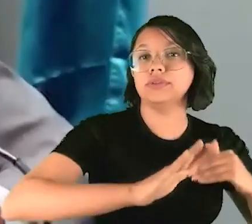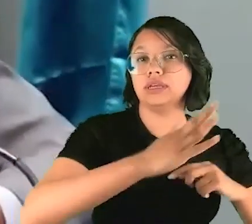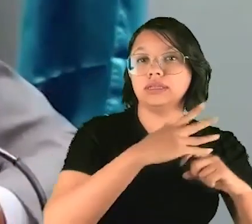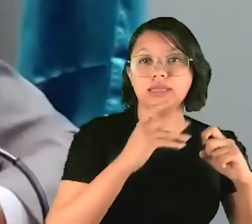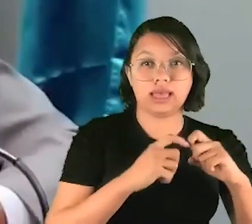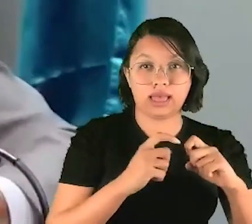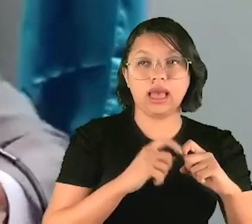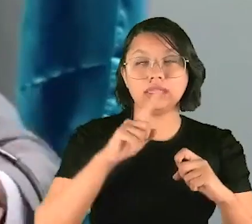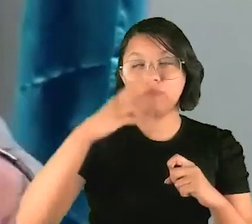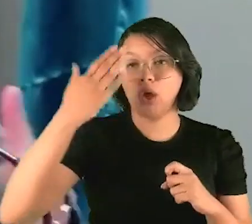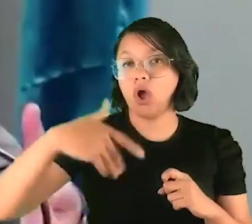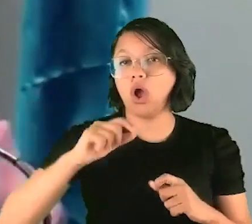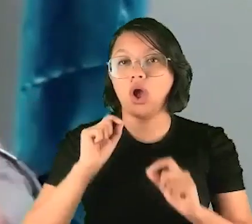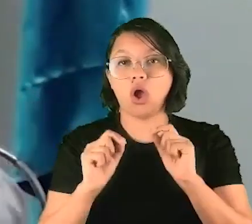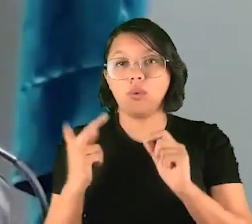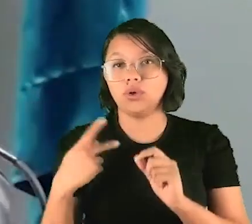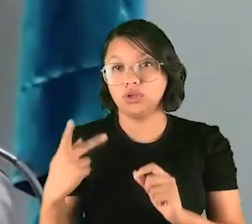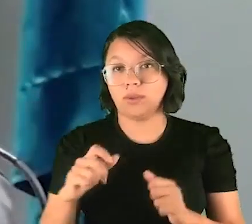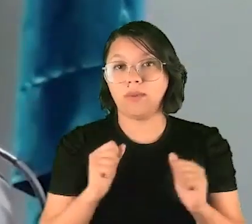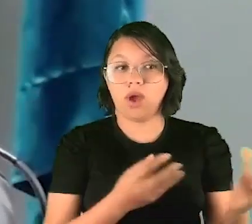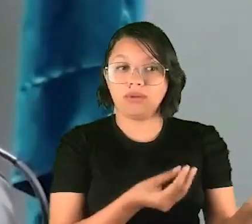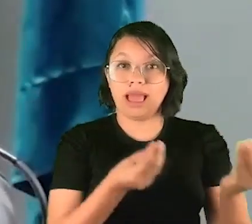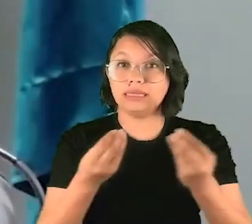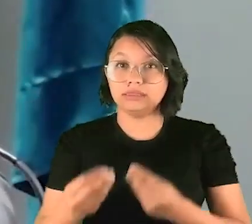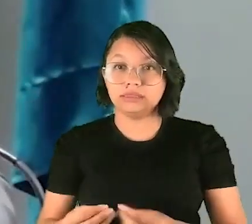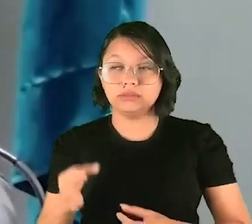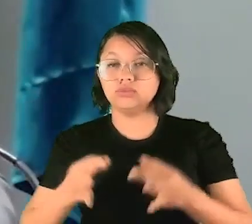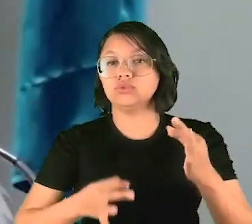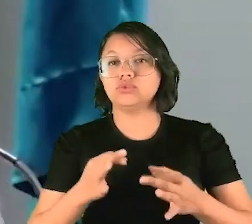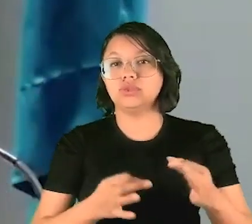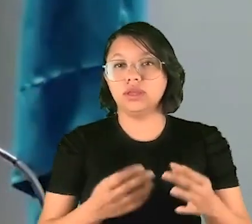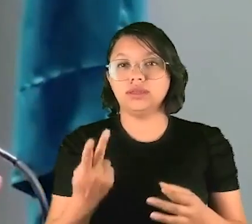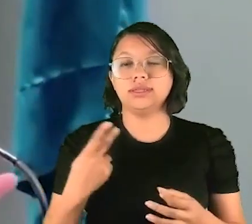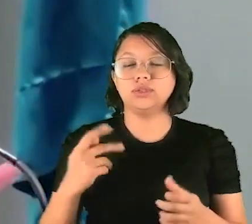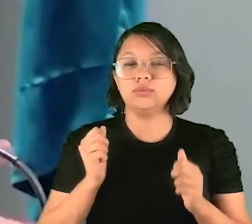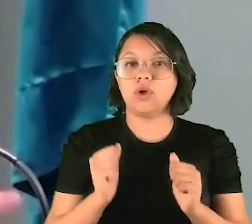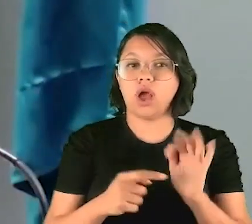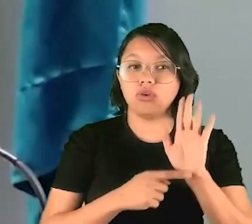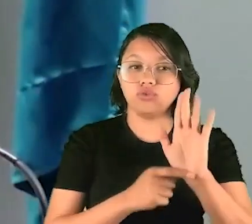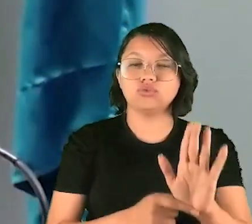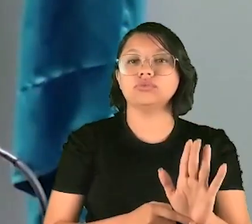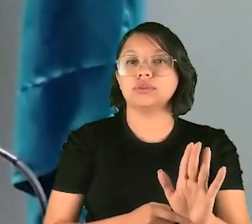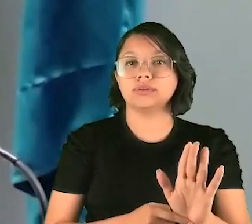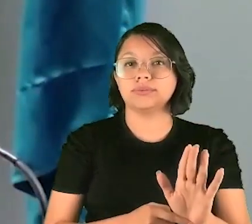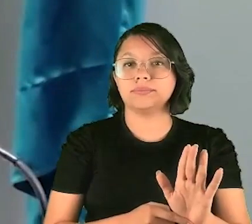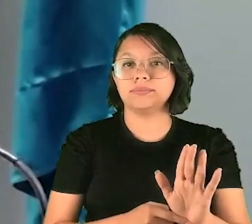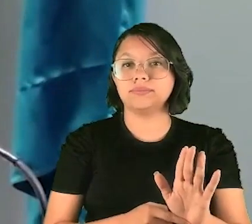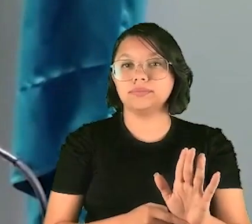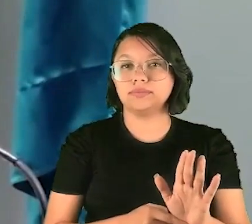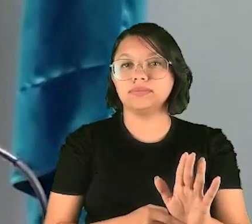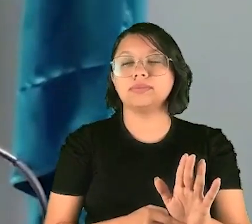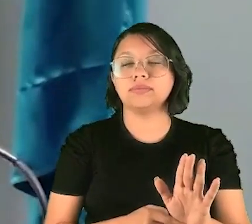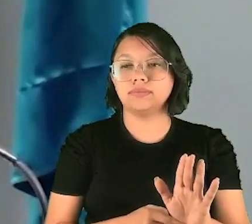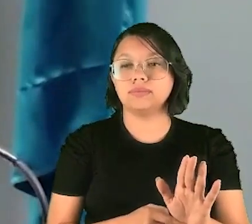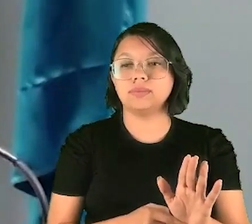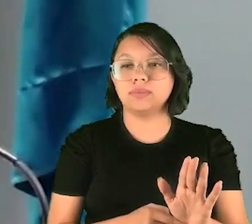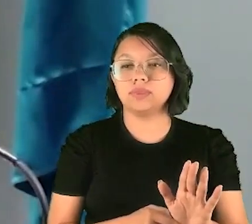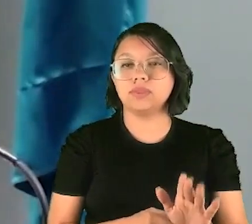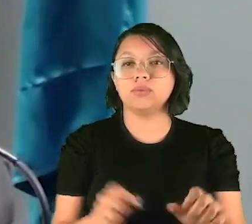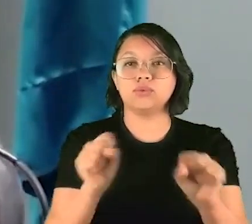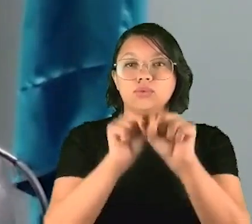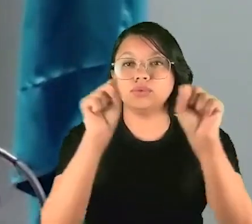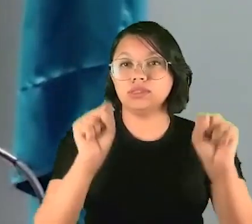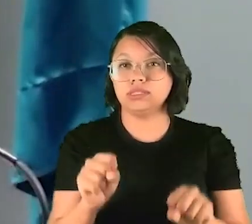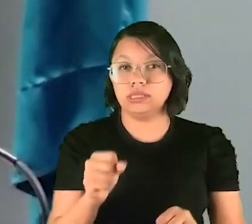entre o que é desenvolvido na área médica como nível de evidência e o que nós podemos trazer para o judiciário que possa contribuir para que